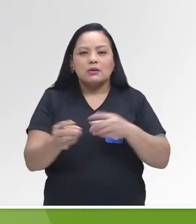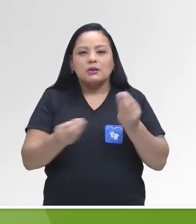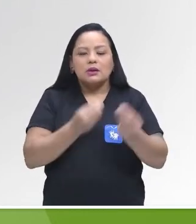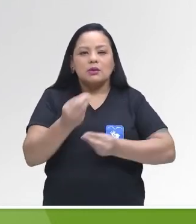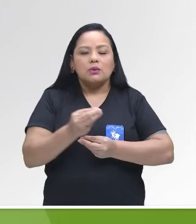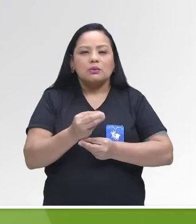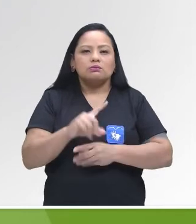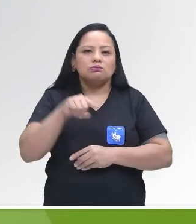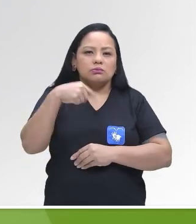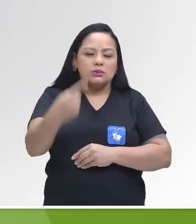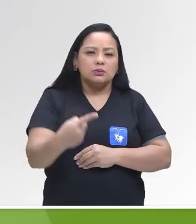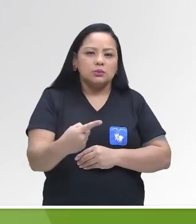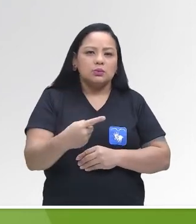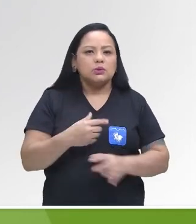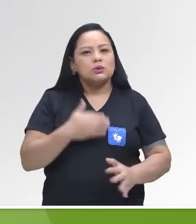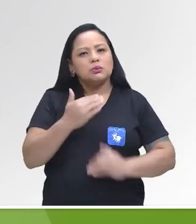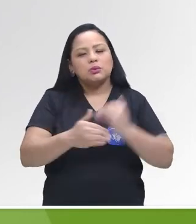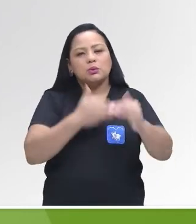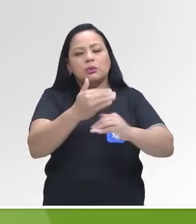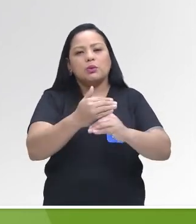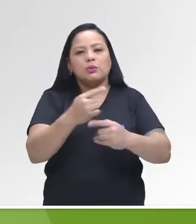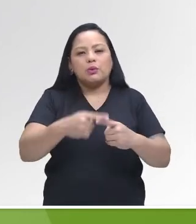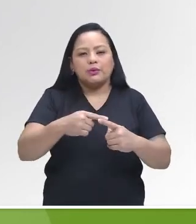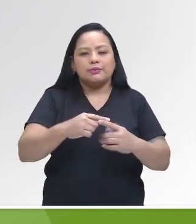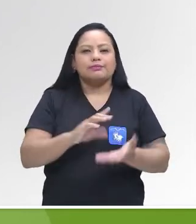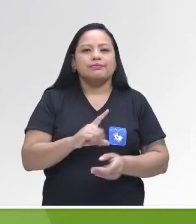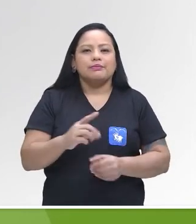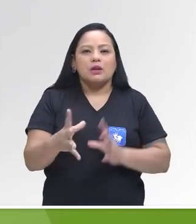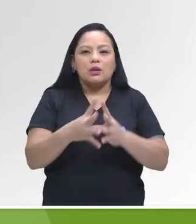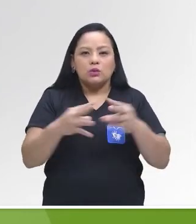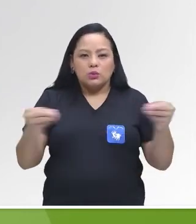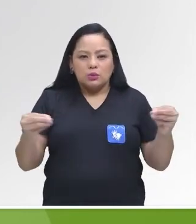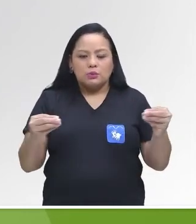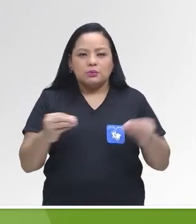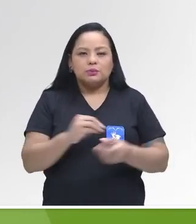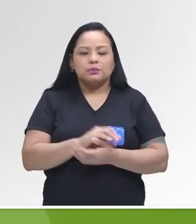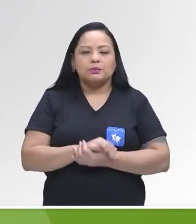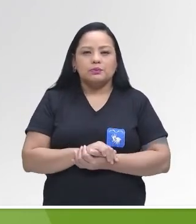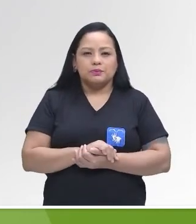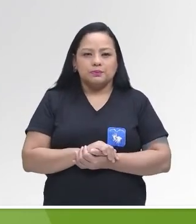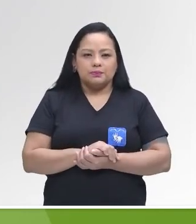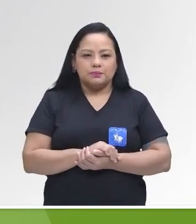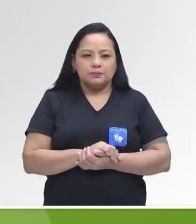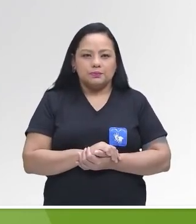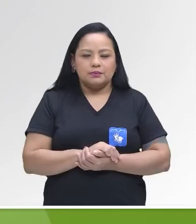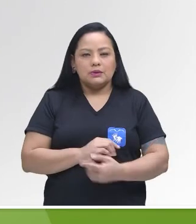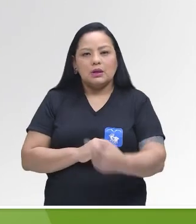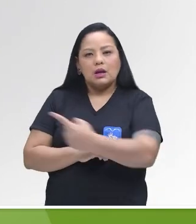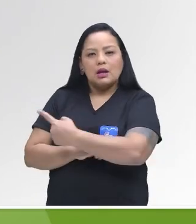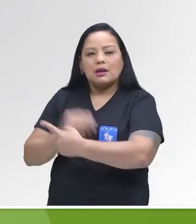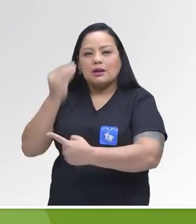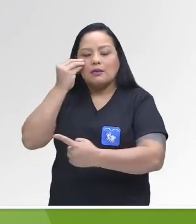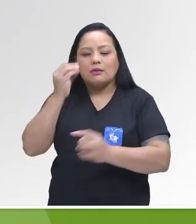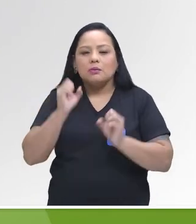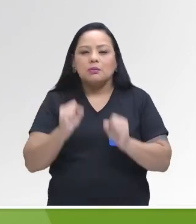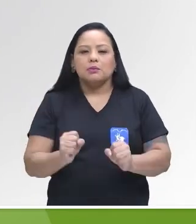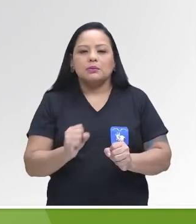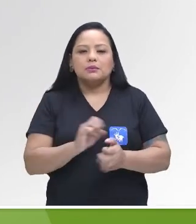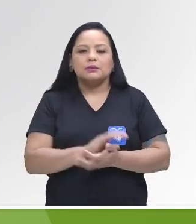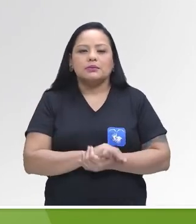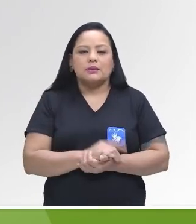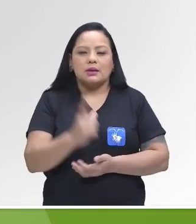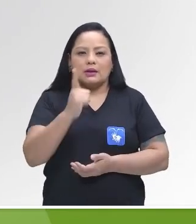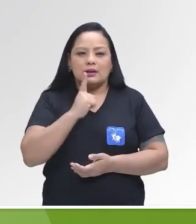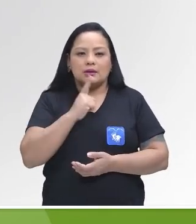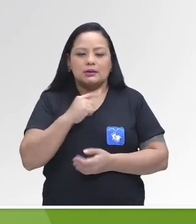vai, depois de um certo tempo com o seu desenvolvimento, ela vai se degenerando. Então, a gente pode observar aqui, olha só, temos